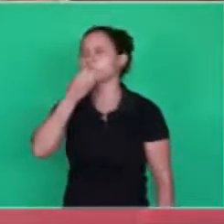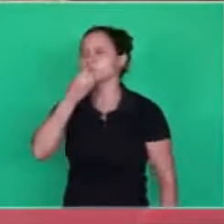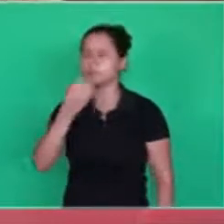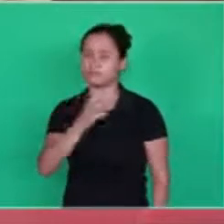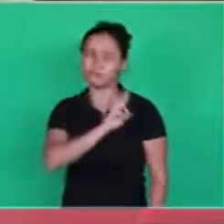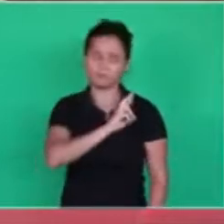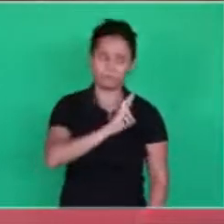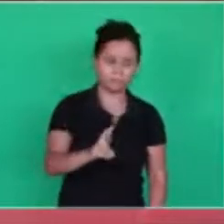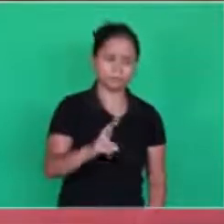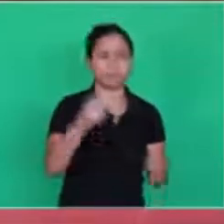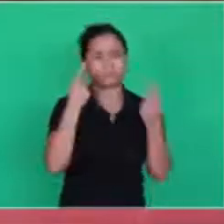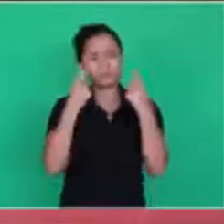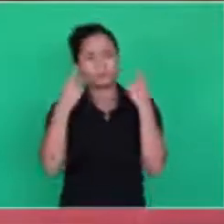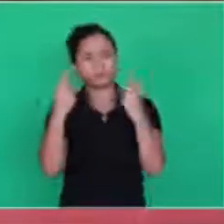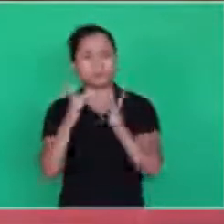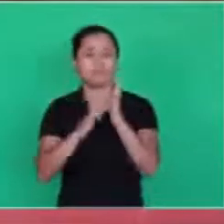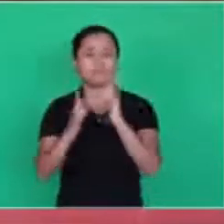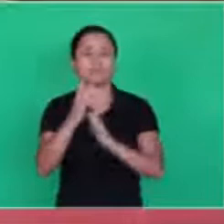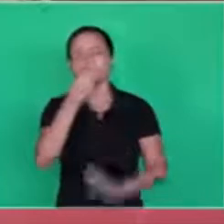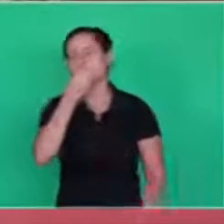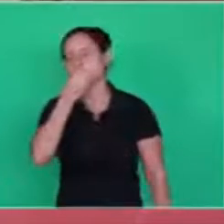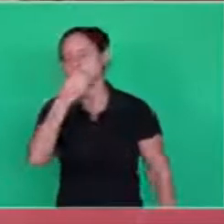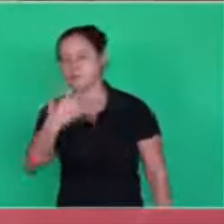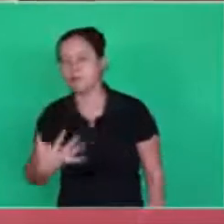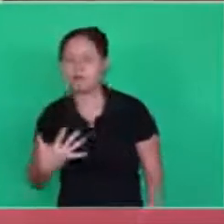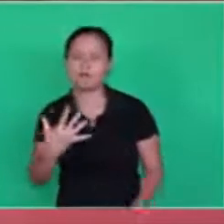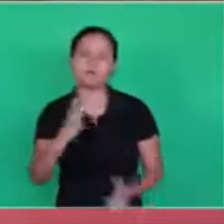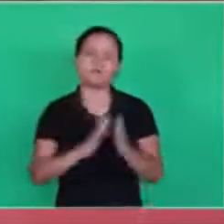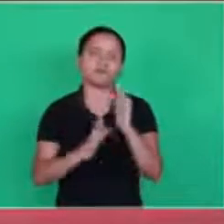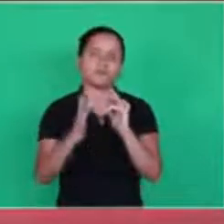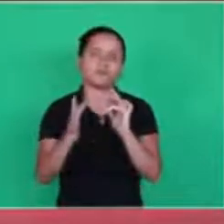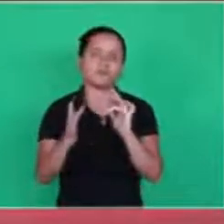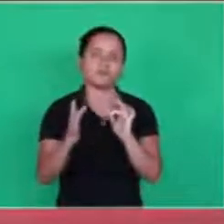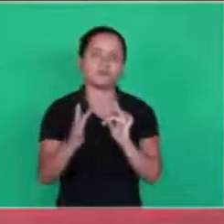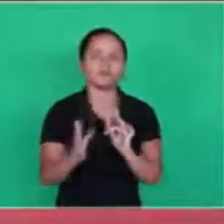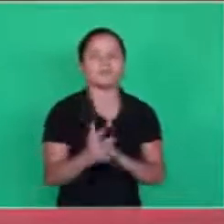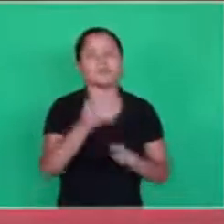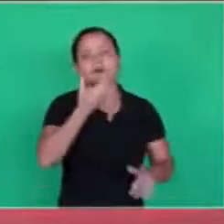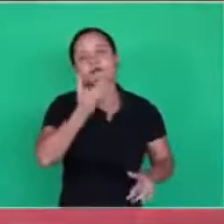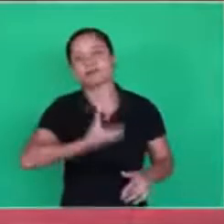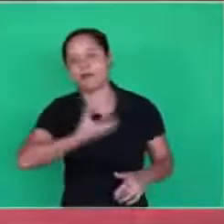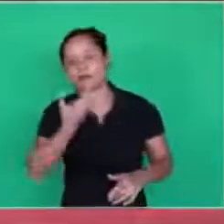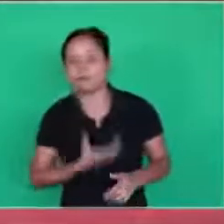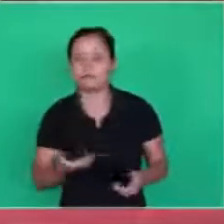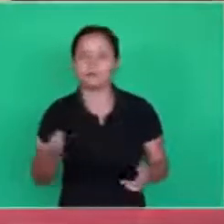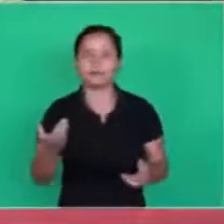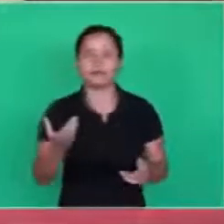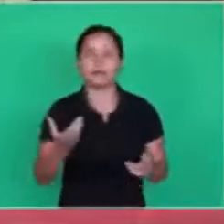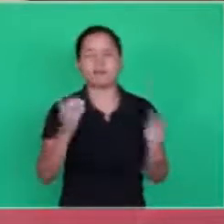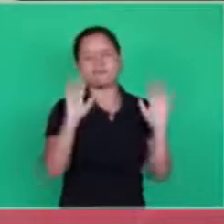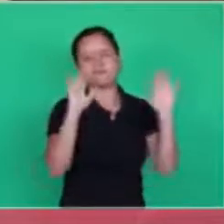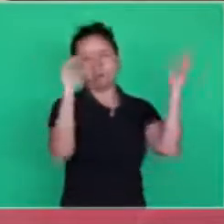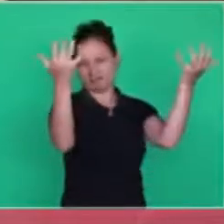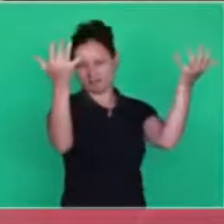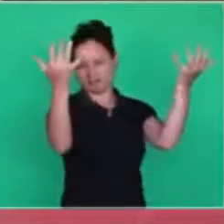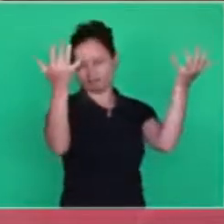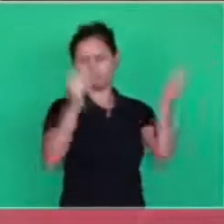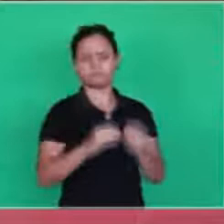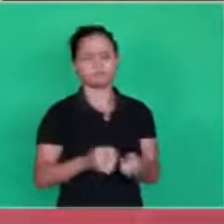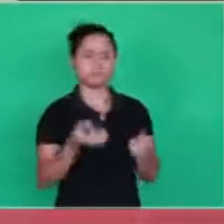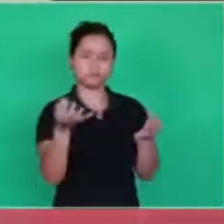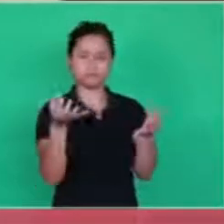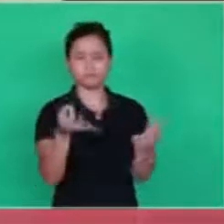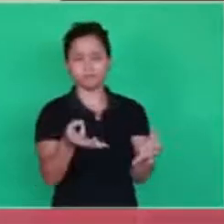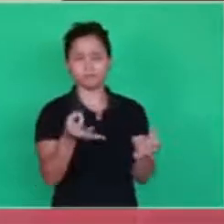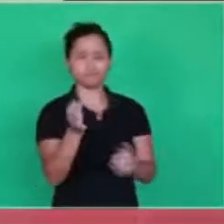no Natal, Jesus morreu, Jesus ressuscitou, vamos festejar, está tudo certo, só